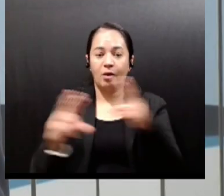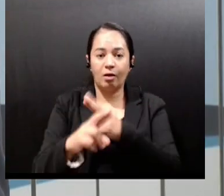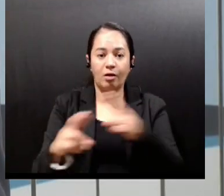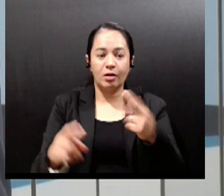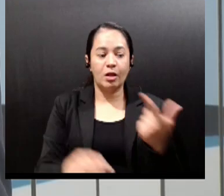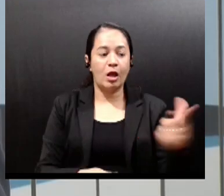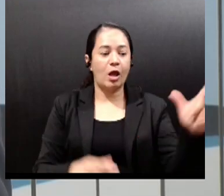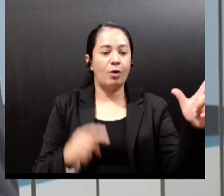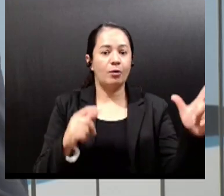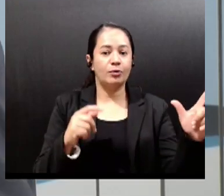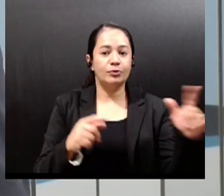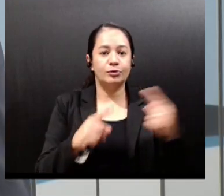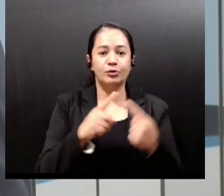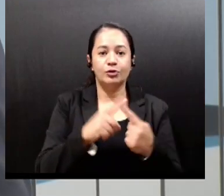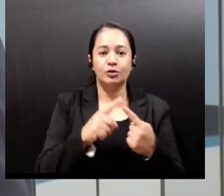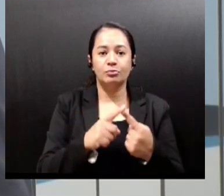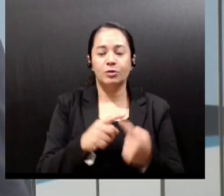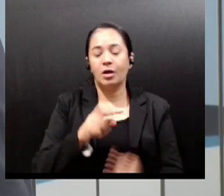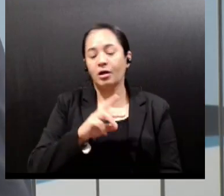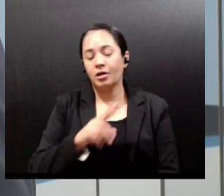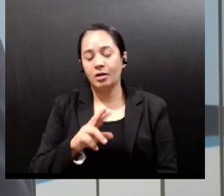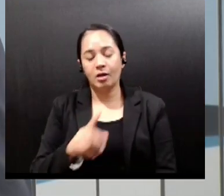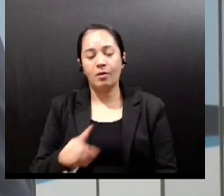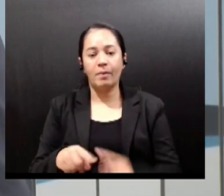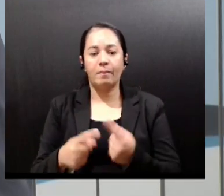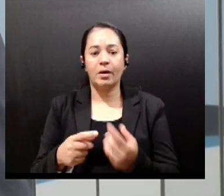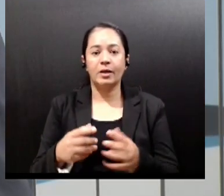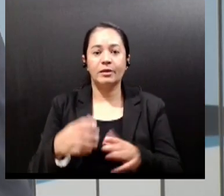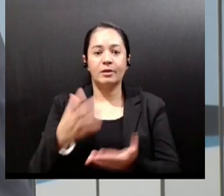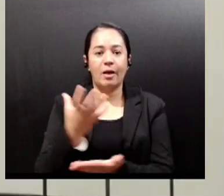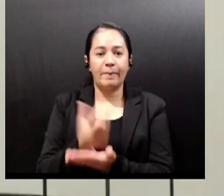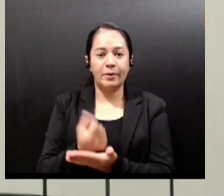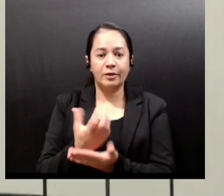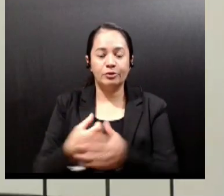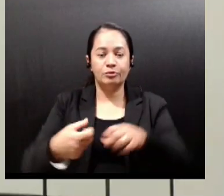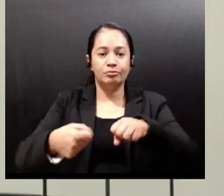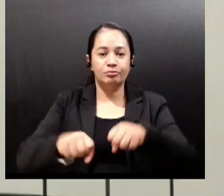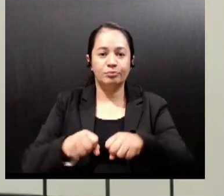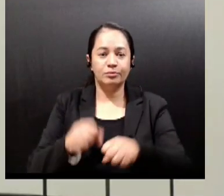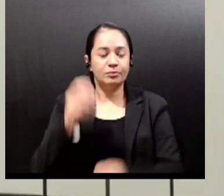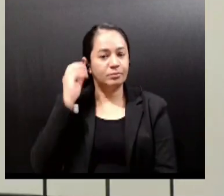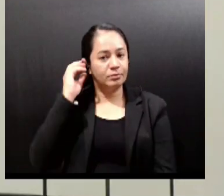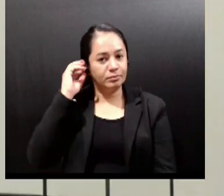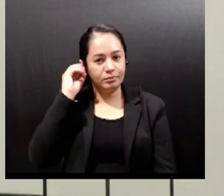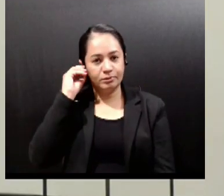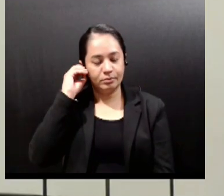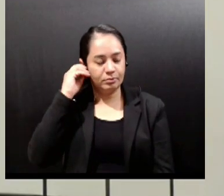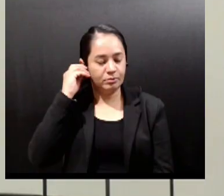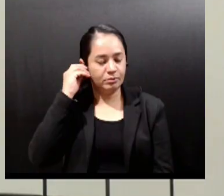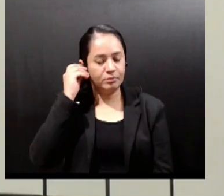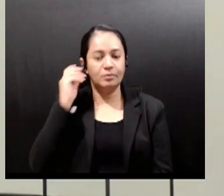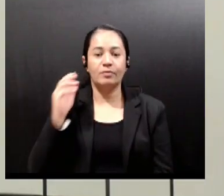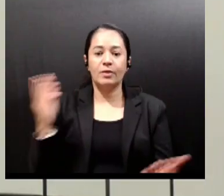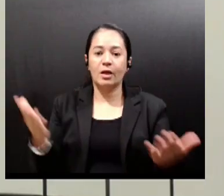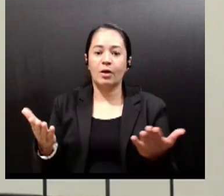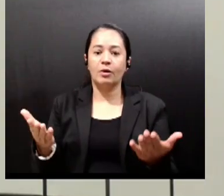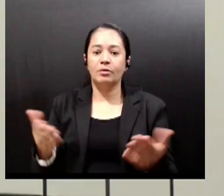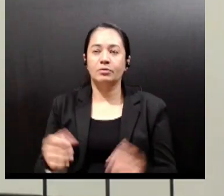por automóvel, mas um aplicativo de motocicleta. Luiz, nessa situação, né, caso